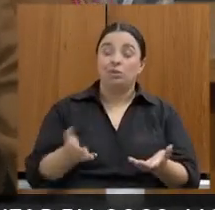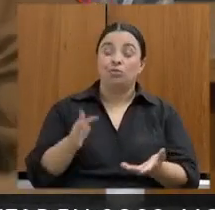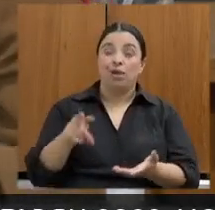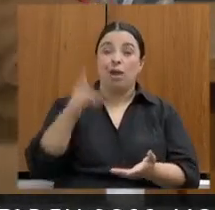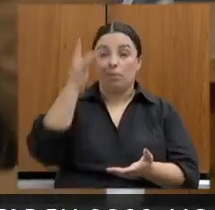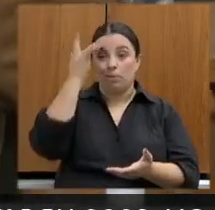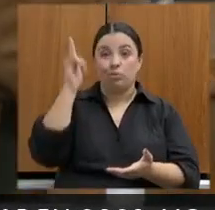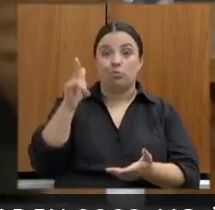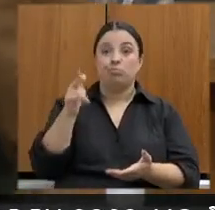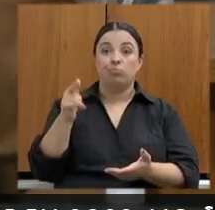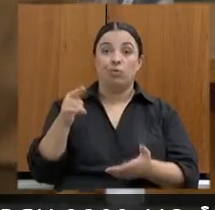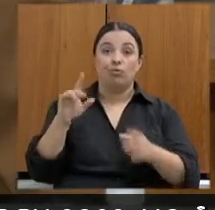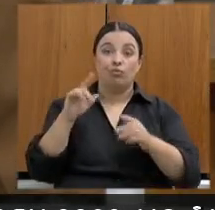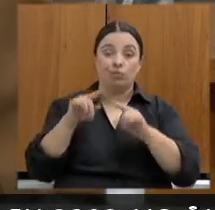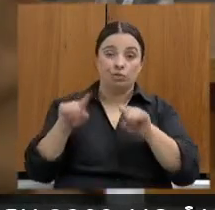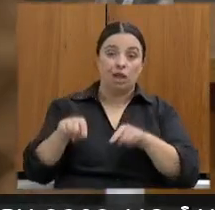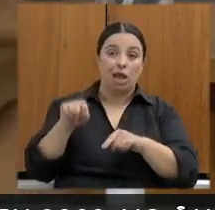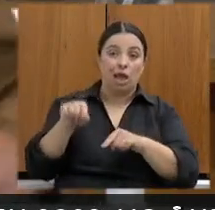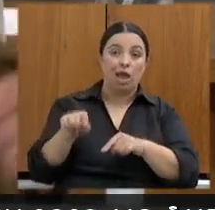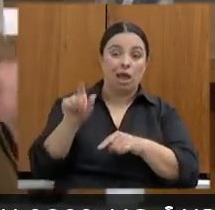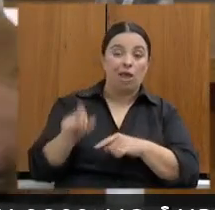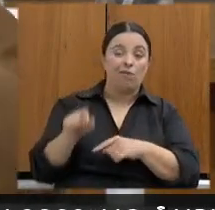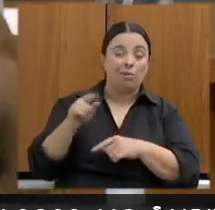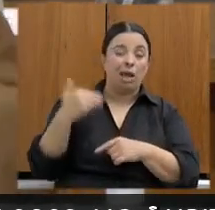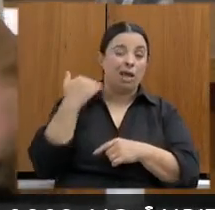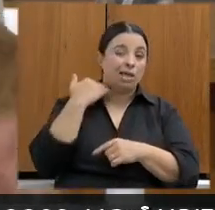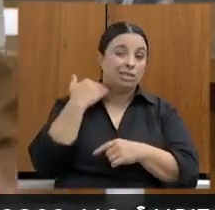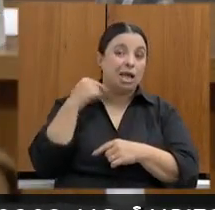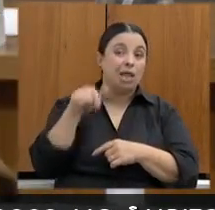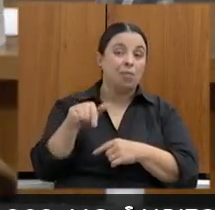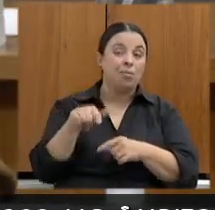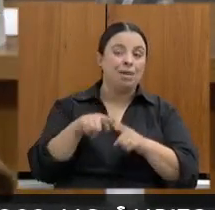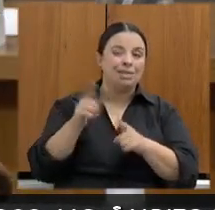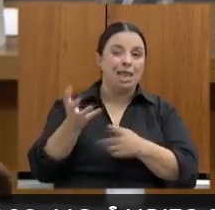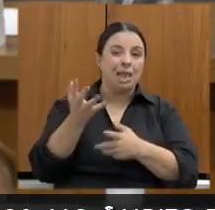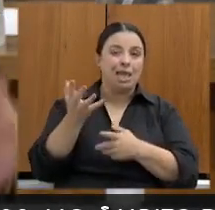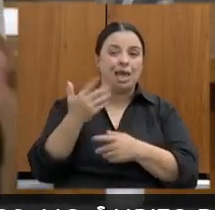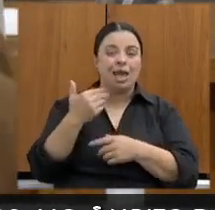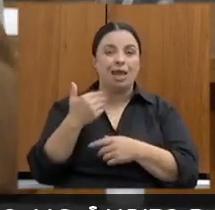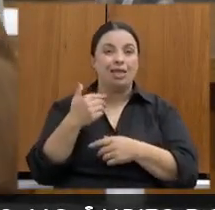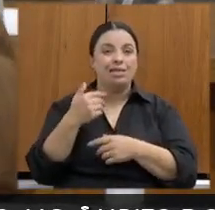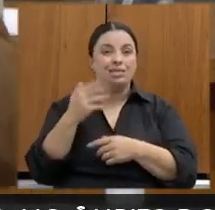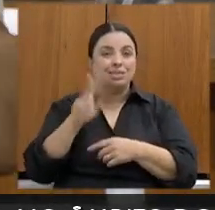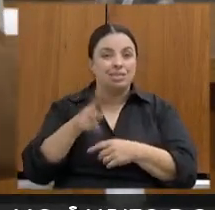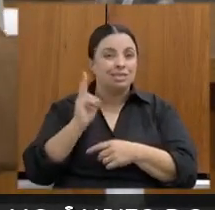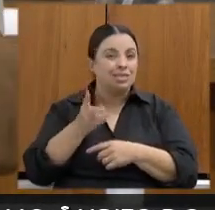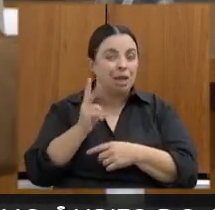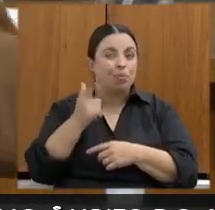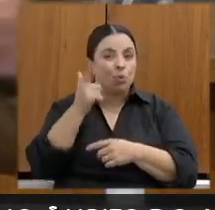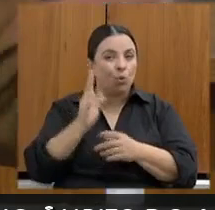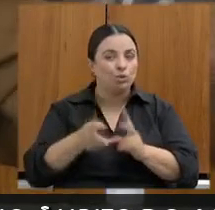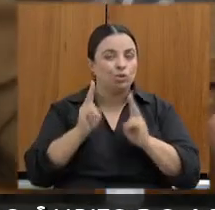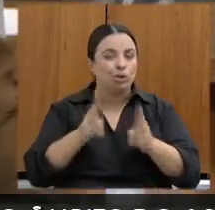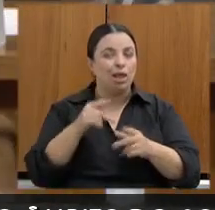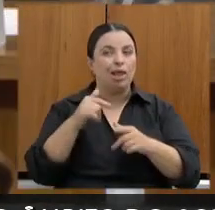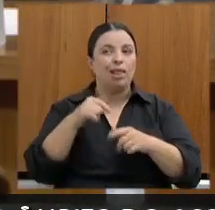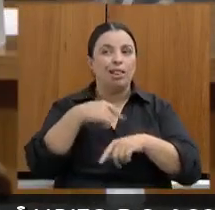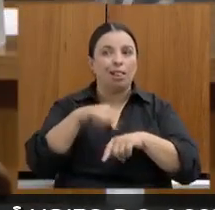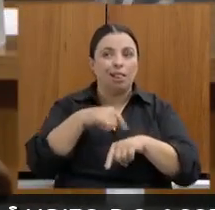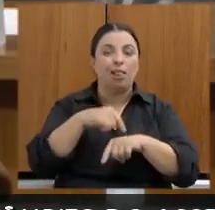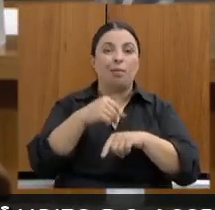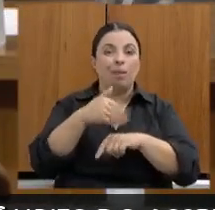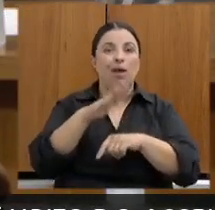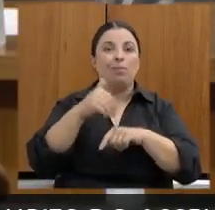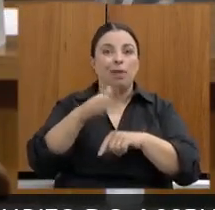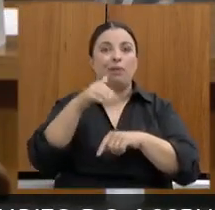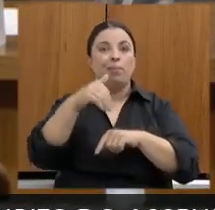policial porque ele vai querer estar sempre essa escala é uma forma dele a menina ali aí a gente vai ter que fazer Nossa escala em decorrência